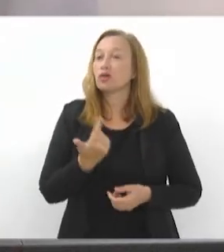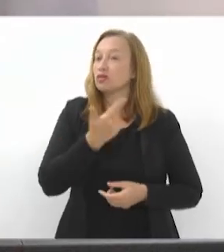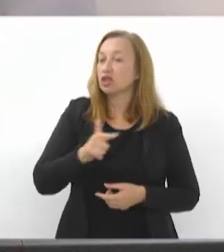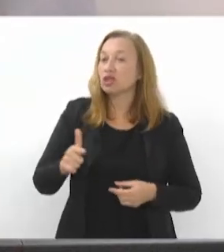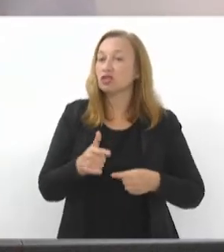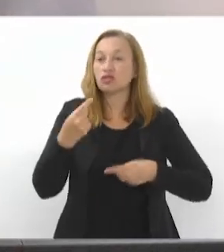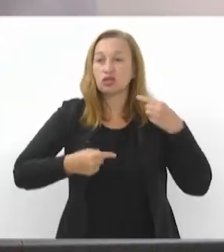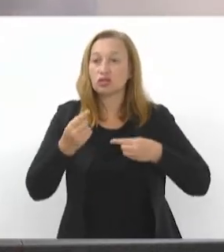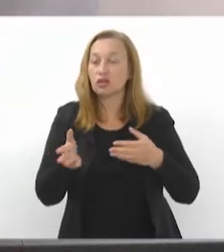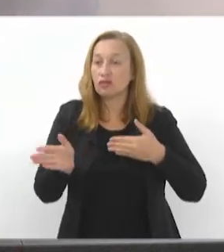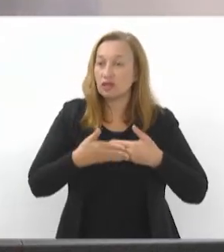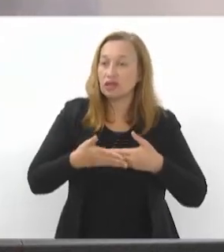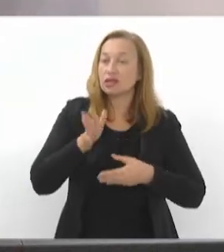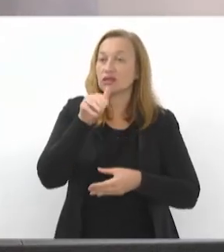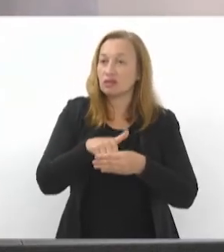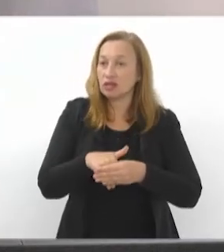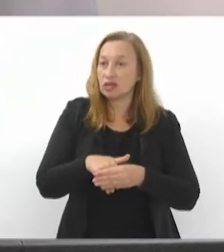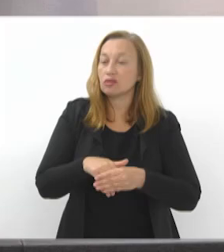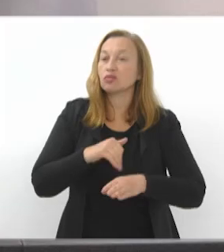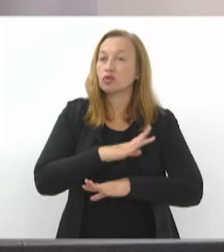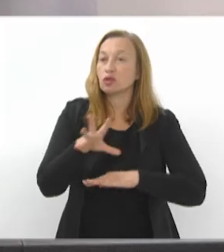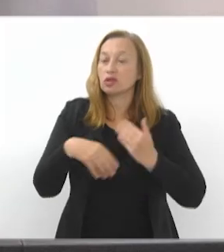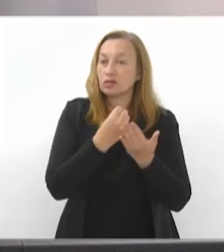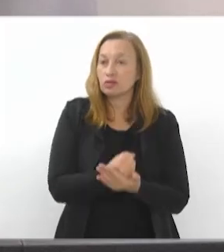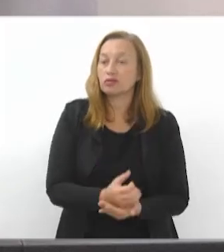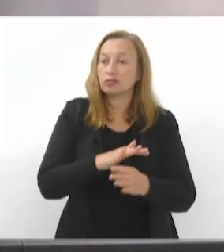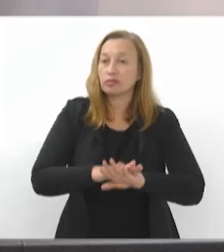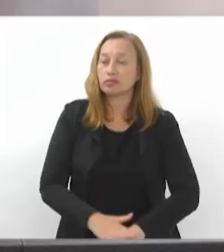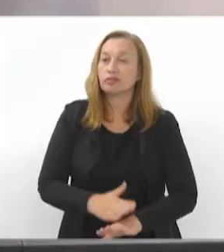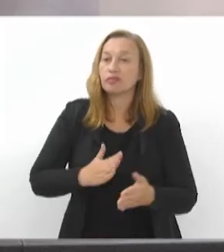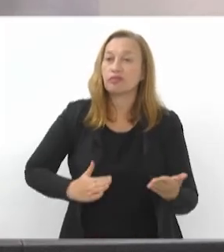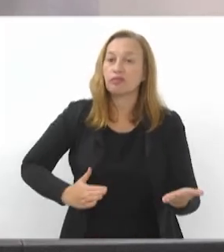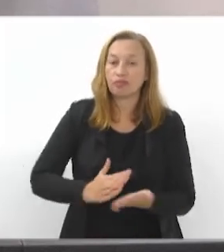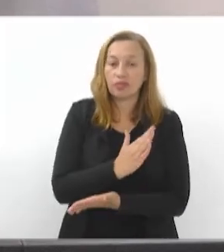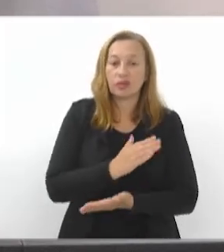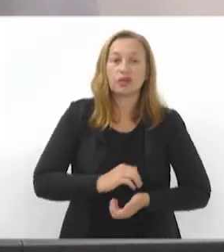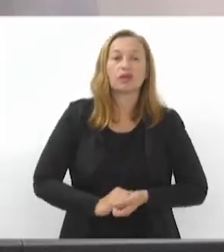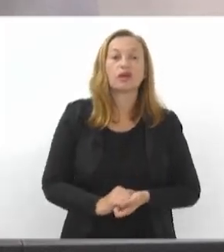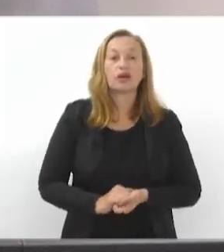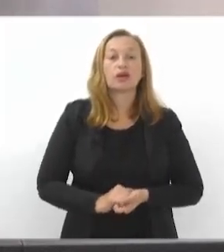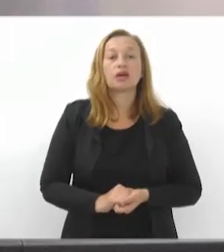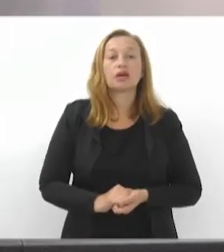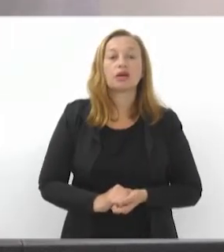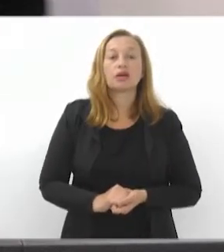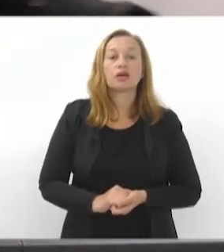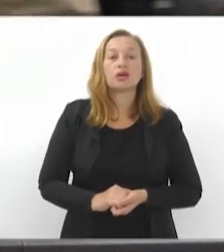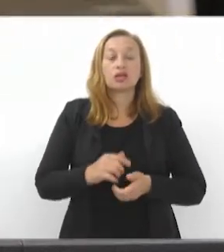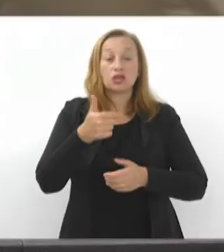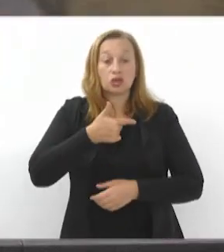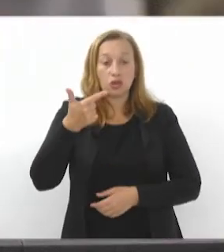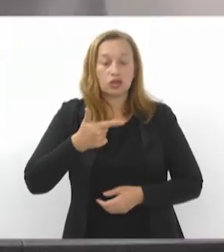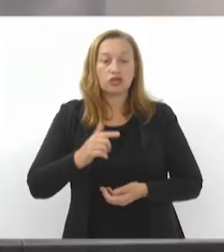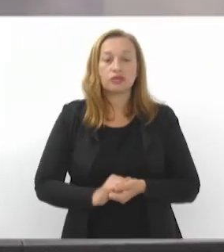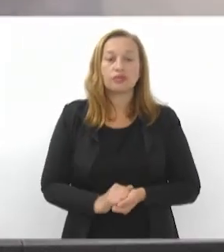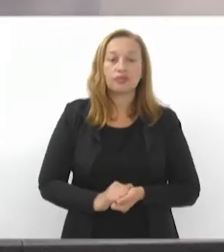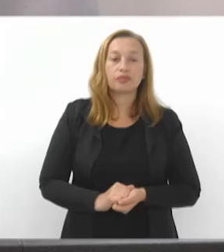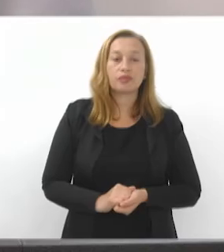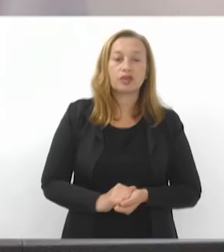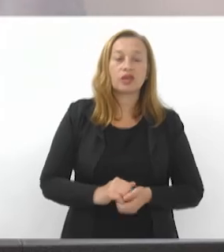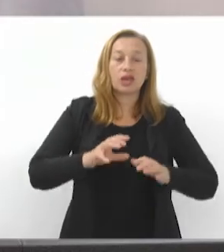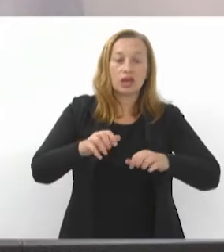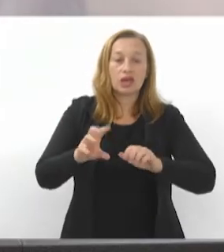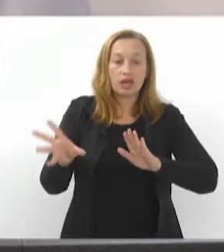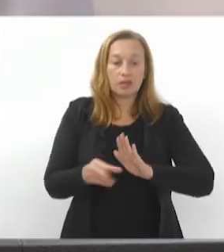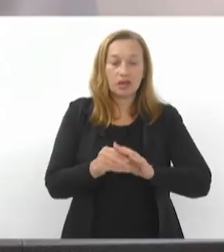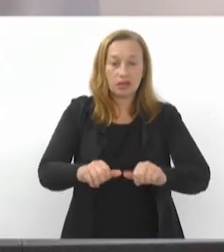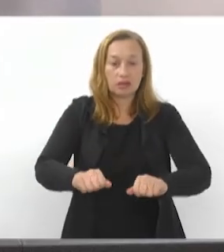que queira discutir, encerrada a discussão e em votação. Os senhores que aprovam permaneçam como estão, aprovado. Item 2. Emenda de plenário ao